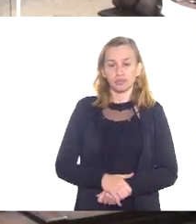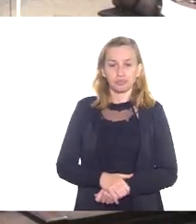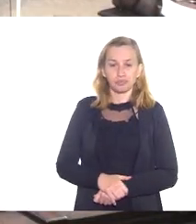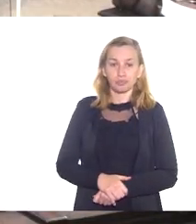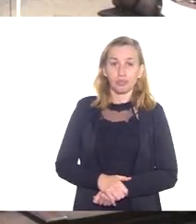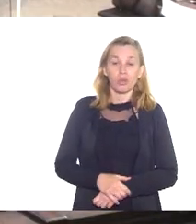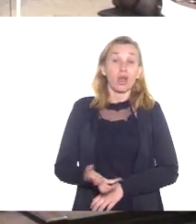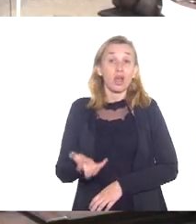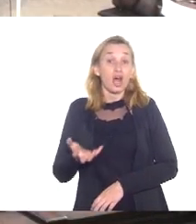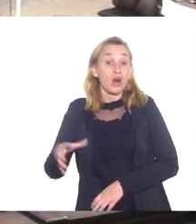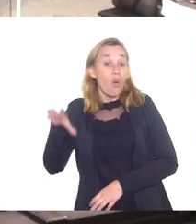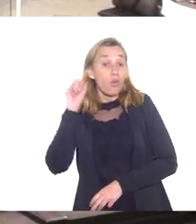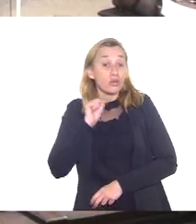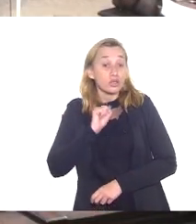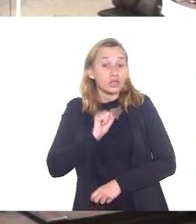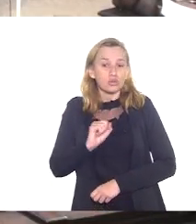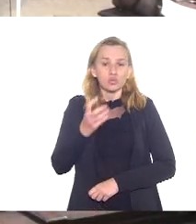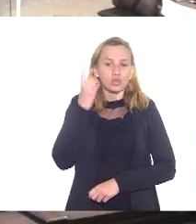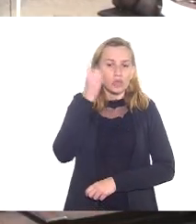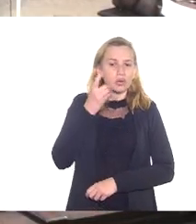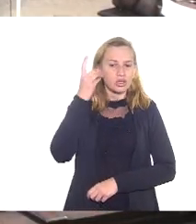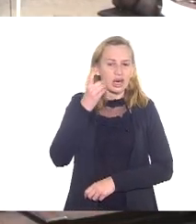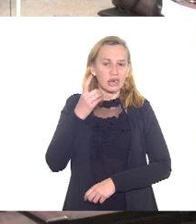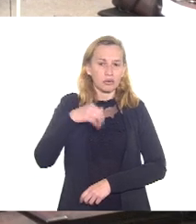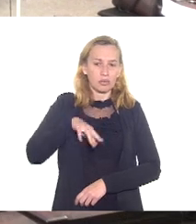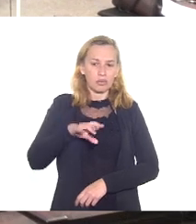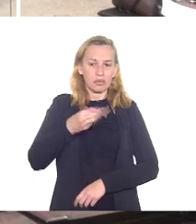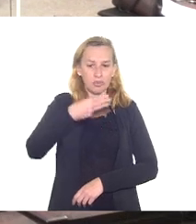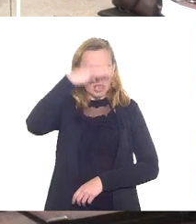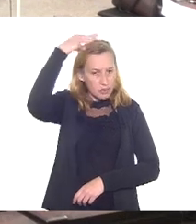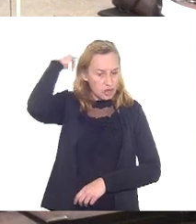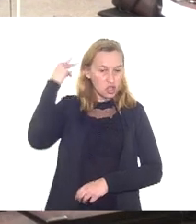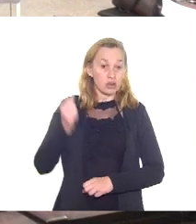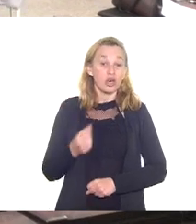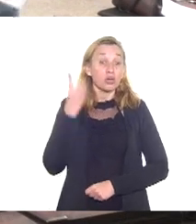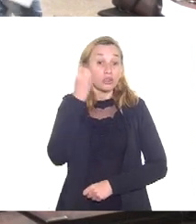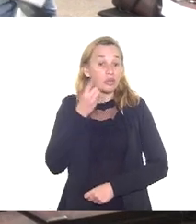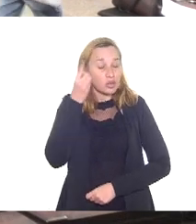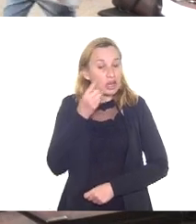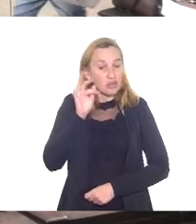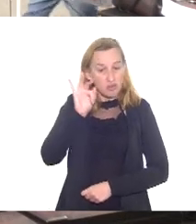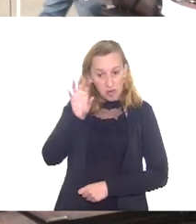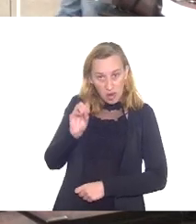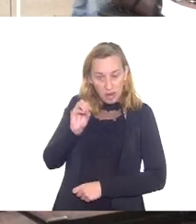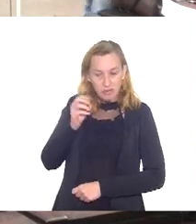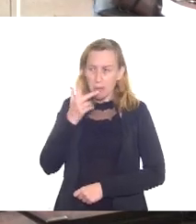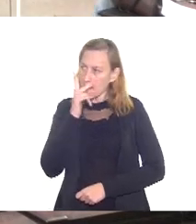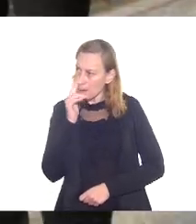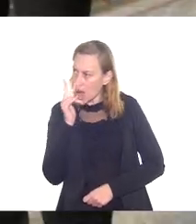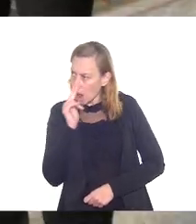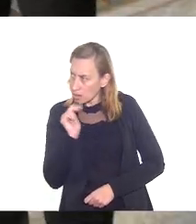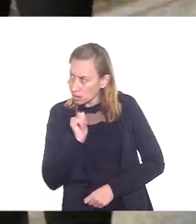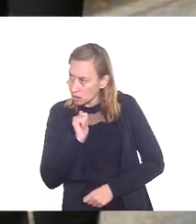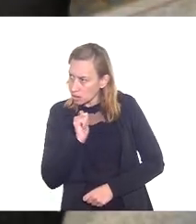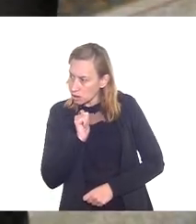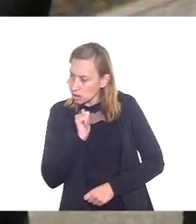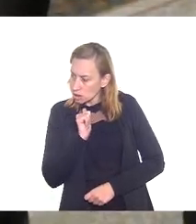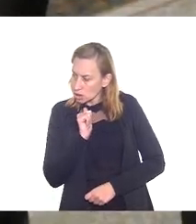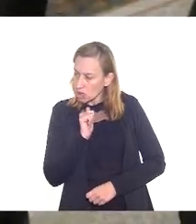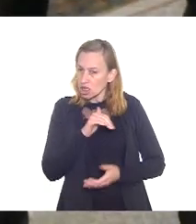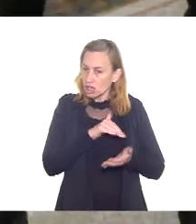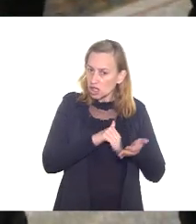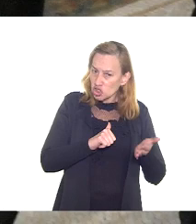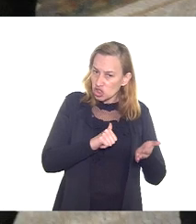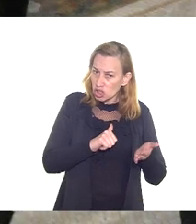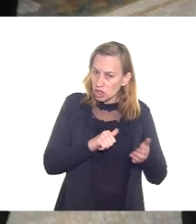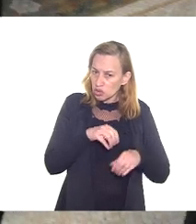Quero ouvir o deputado Márcio Pacheco. O deputado Flávio Serafini, pelo que me parece, está retirando